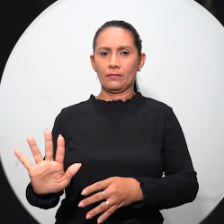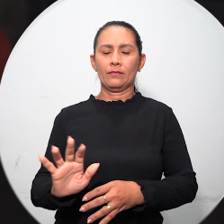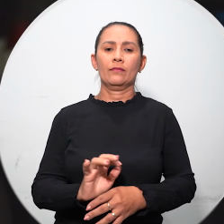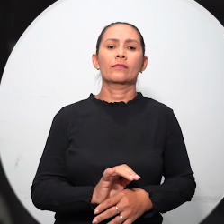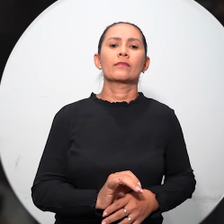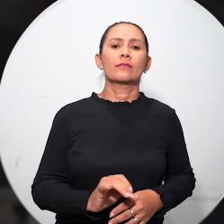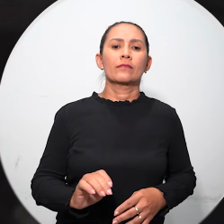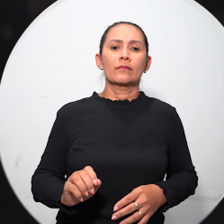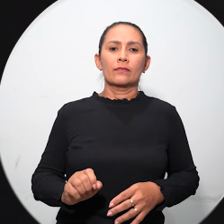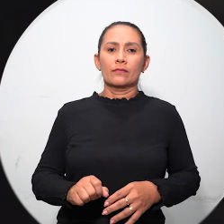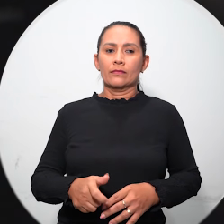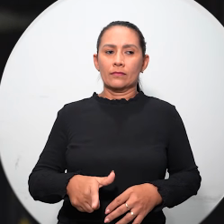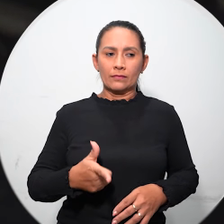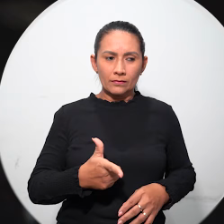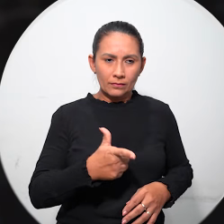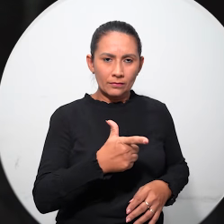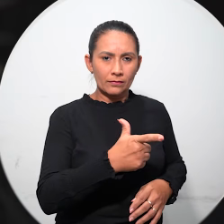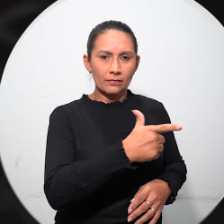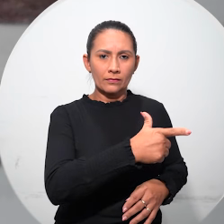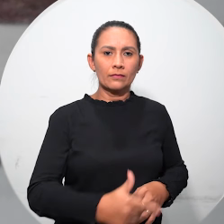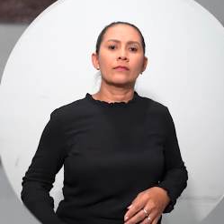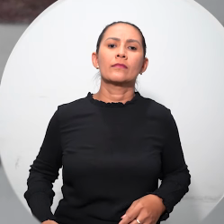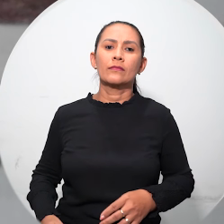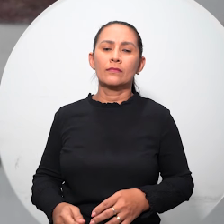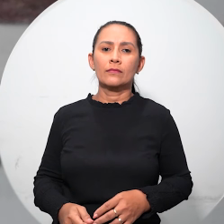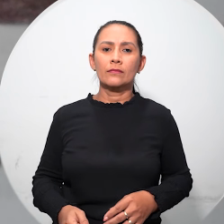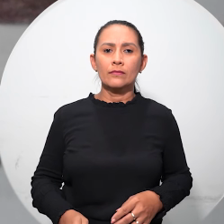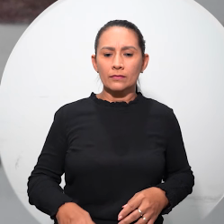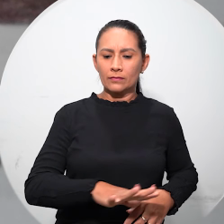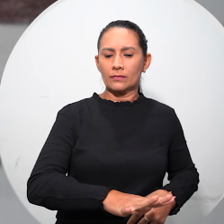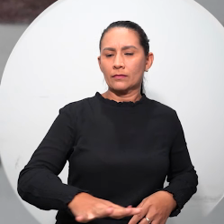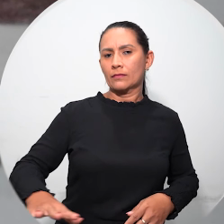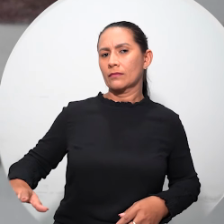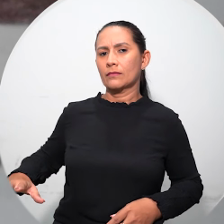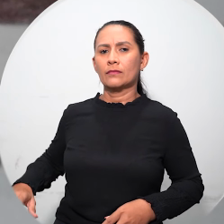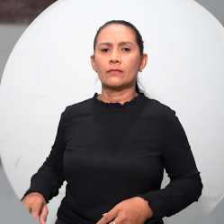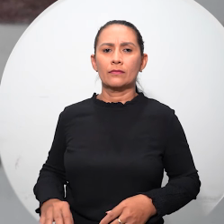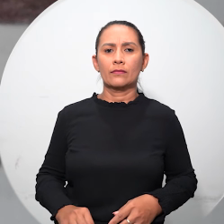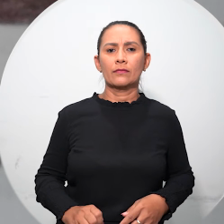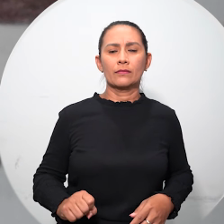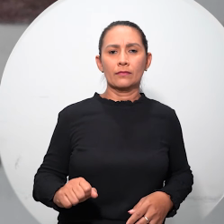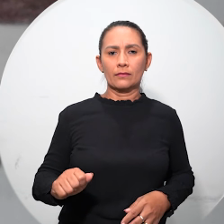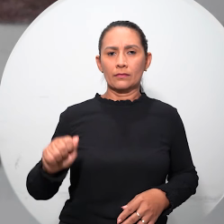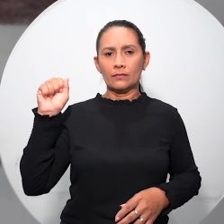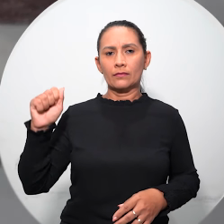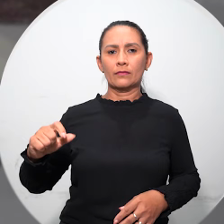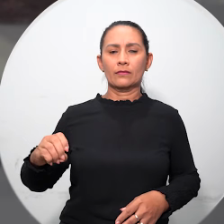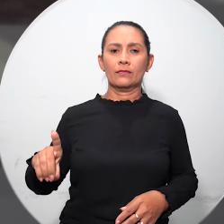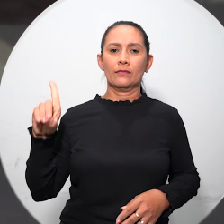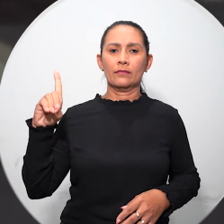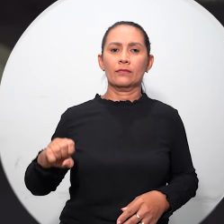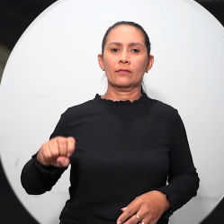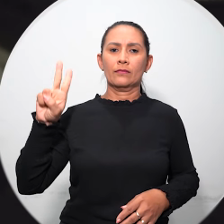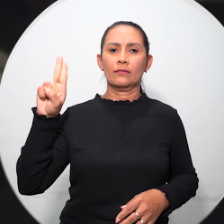para adulto, né? Pessoas mais de idade, gostavam do filme mais ousado. Tínhamos meu carro de som, fazia propaganda na rua. E de lá para cá foi muito